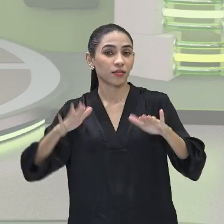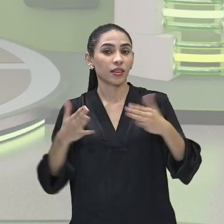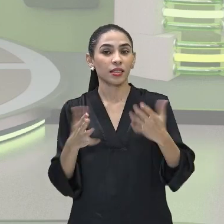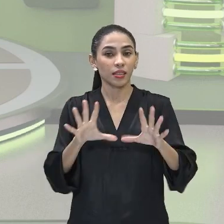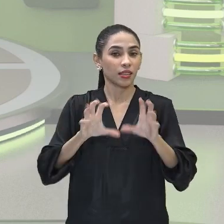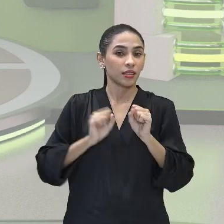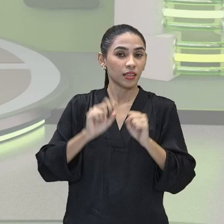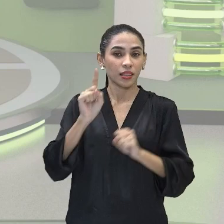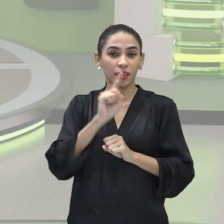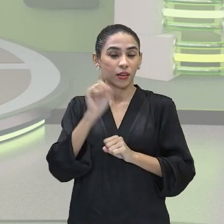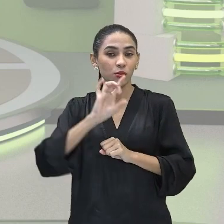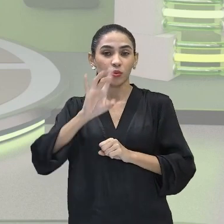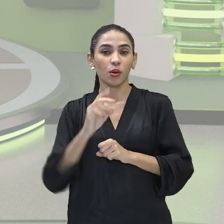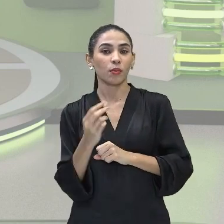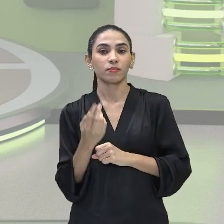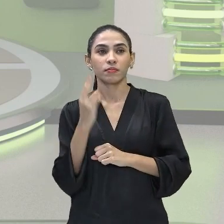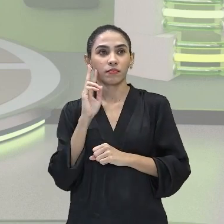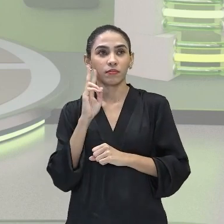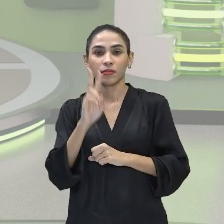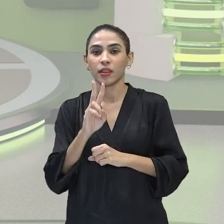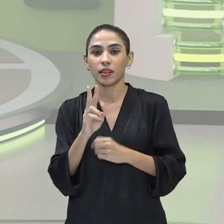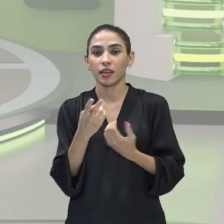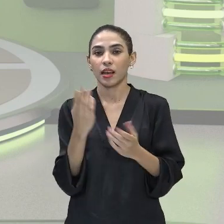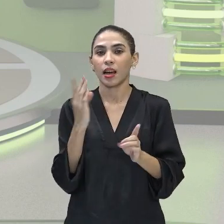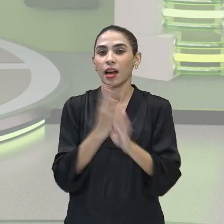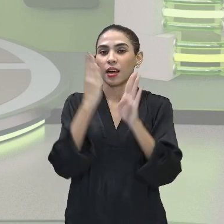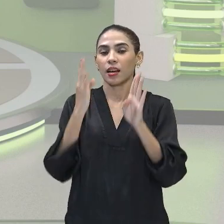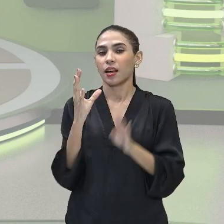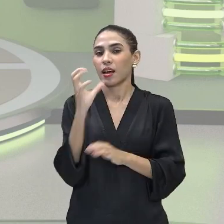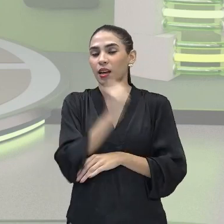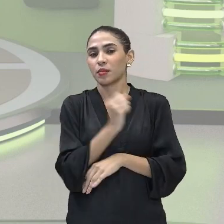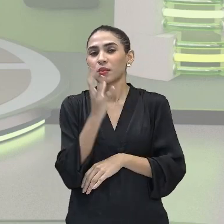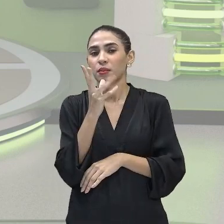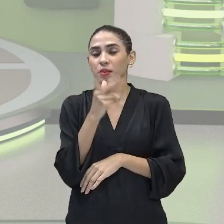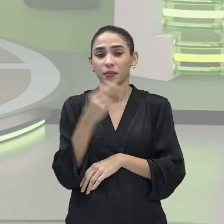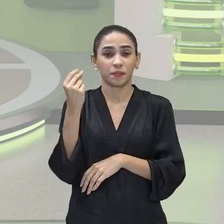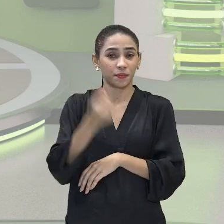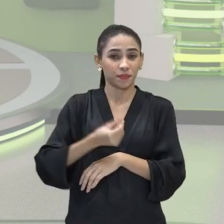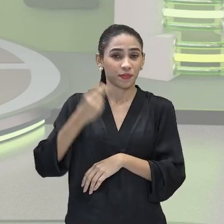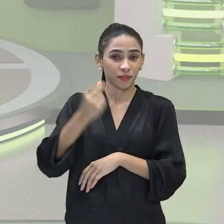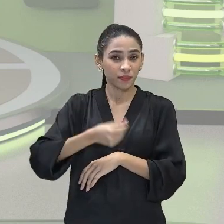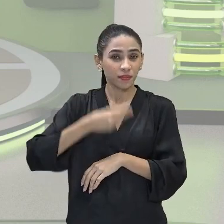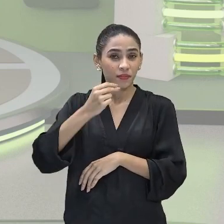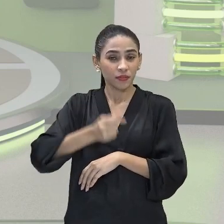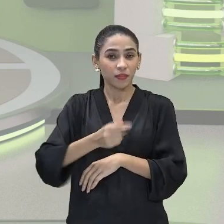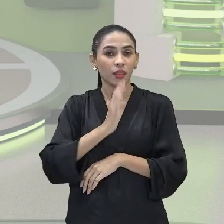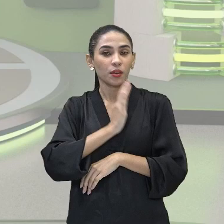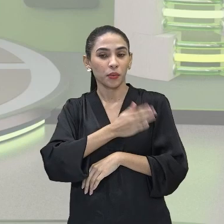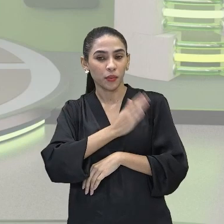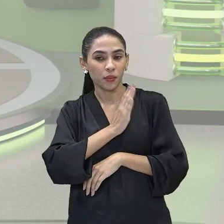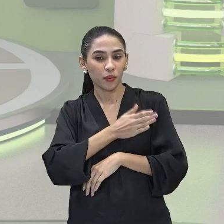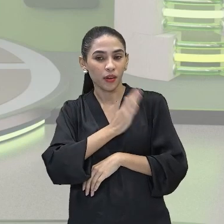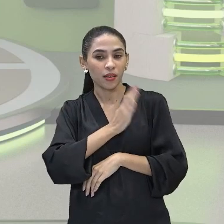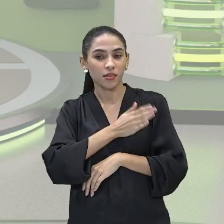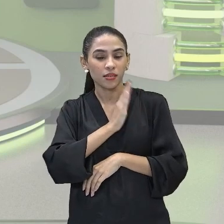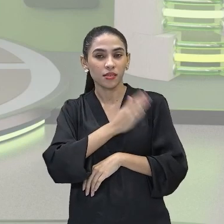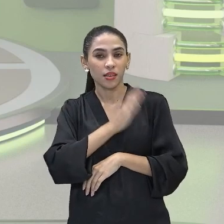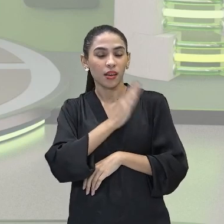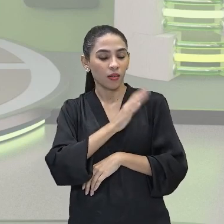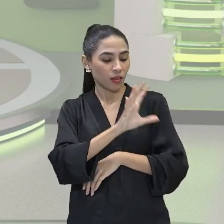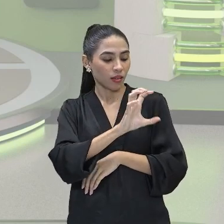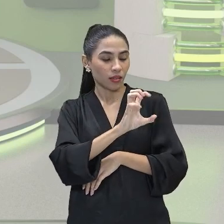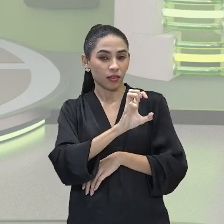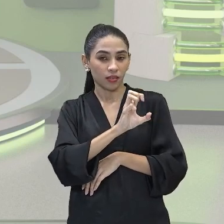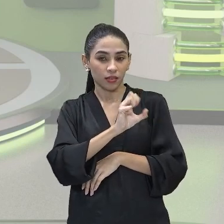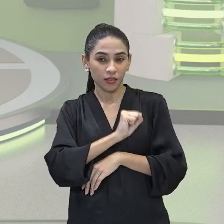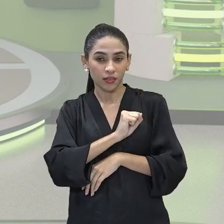eles não vão aparecer logo, né, de cara, vai levar anos aí para aparecer, e aquele coração vai ficar ali, né, contaminado por